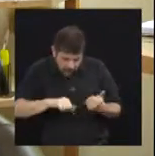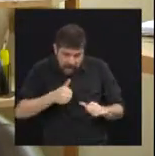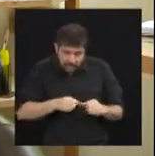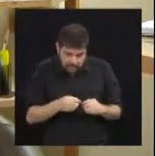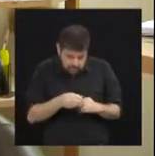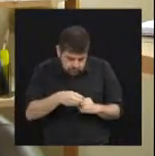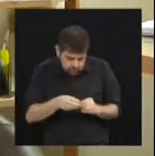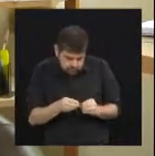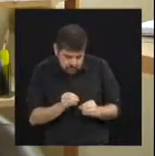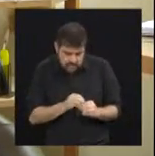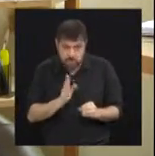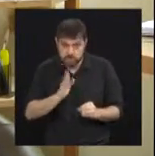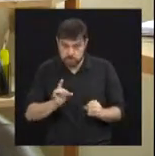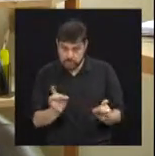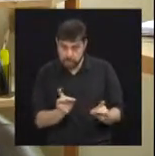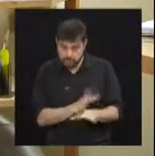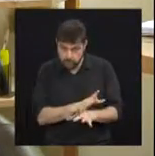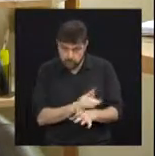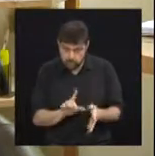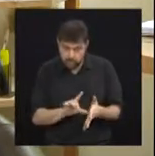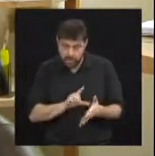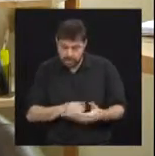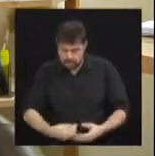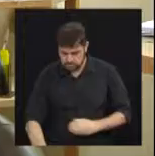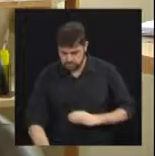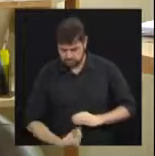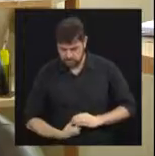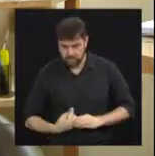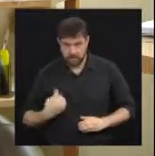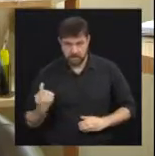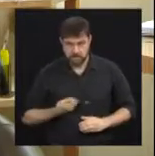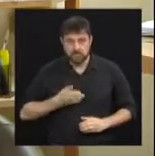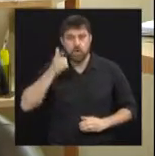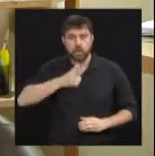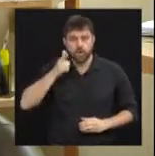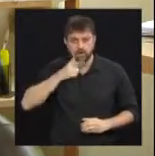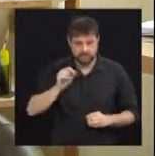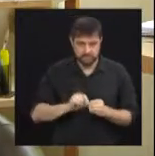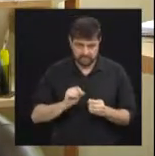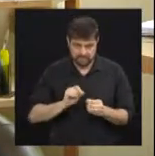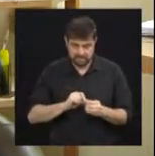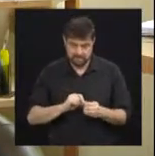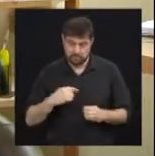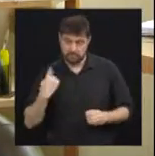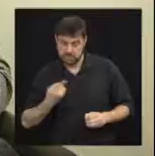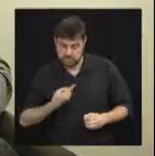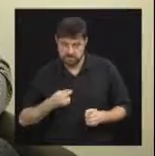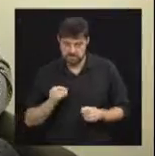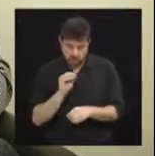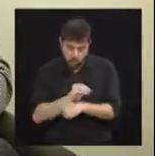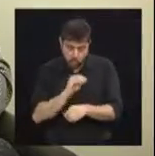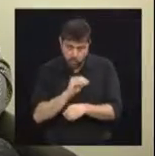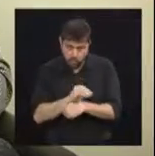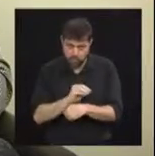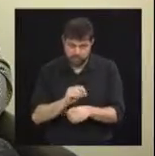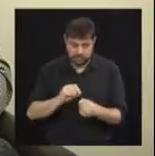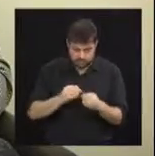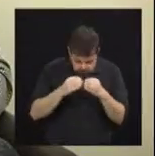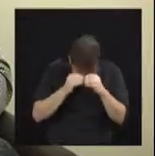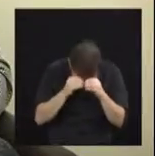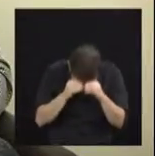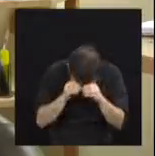células do embrião já pronto. Então, nós só conseguimos fazer a biópsia embrionária quando nós fazemos o tratamento de fertilização in